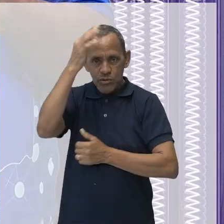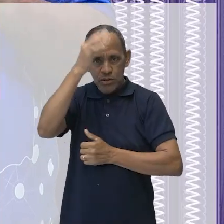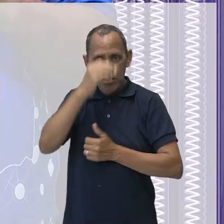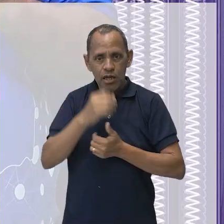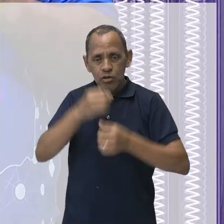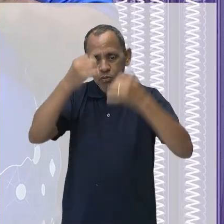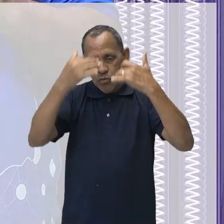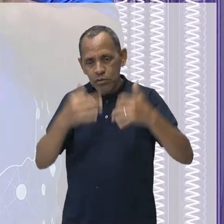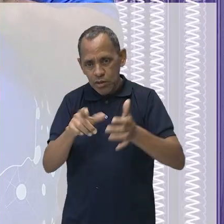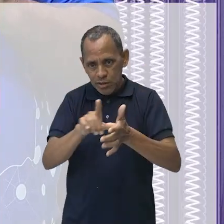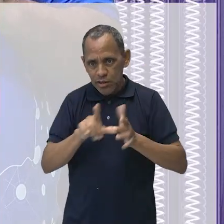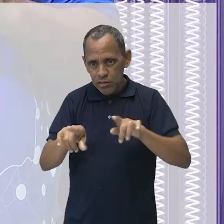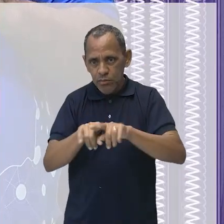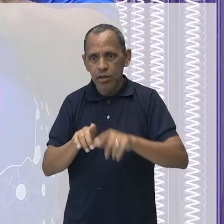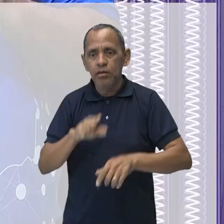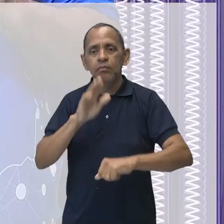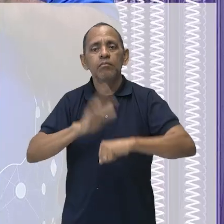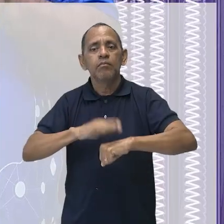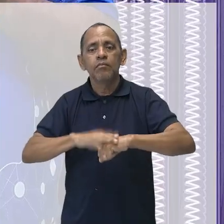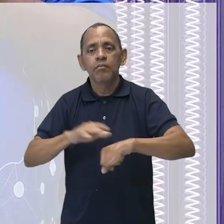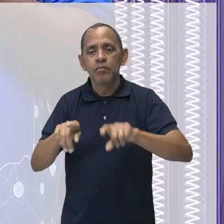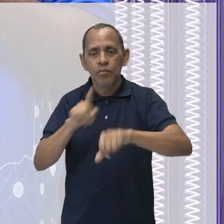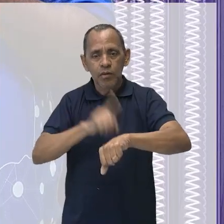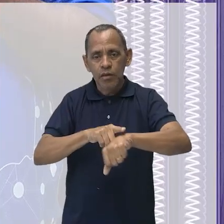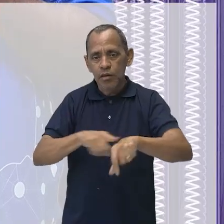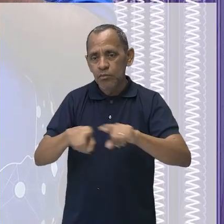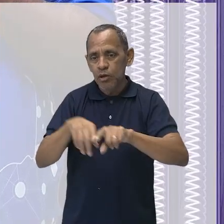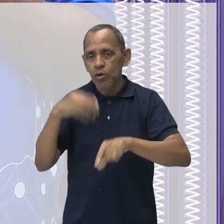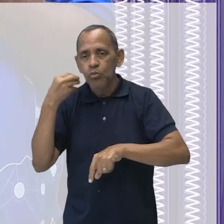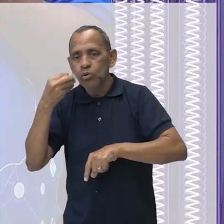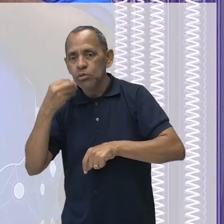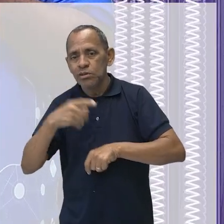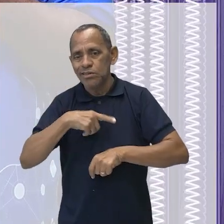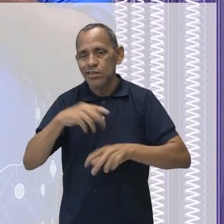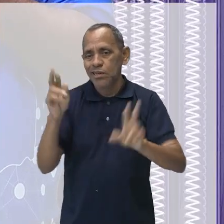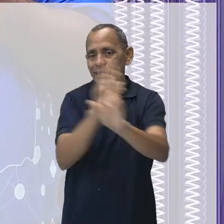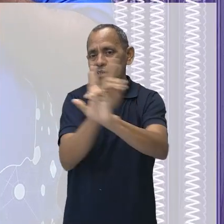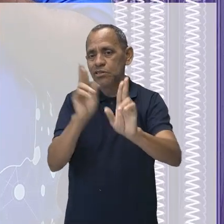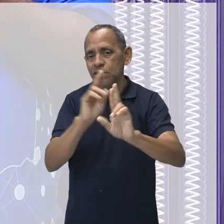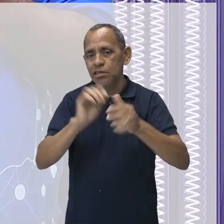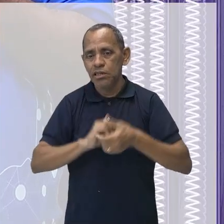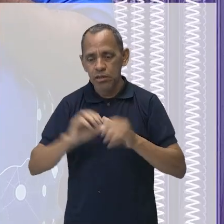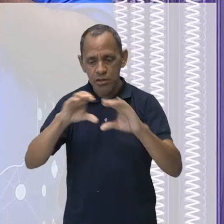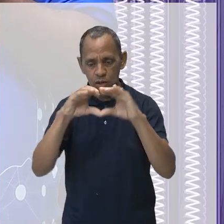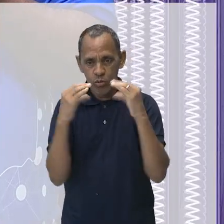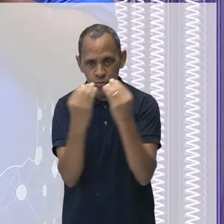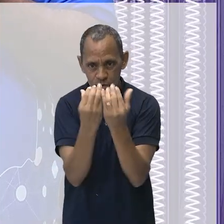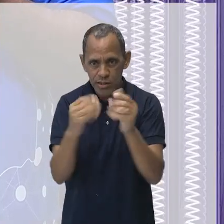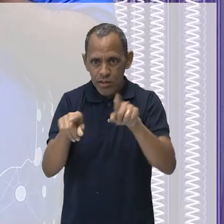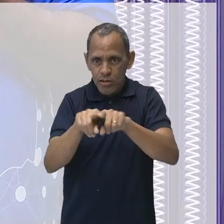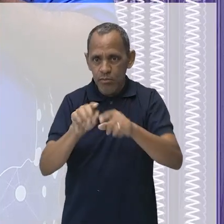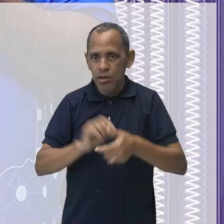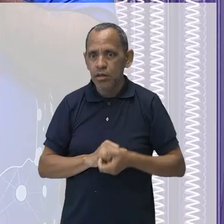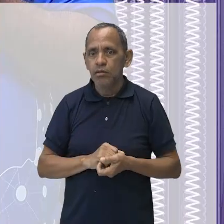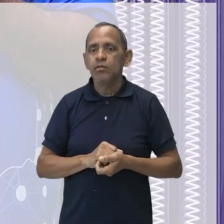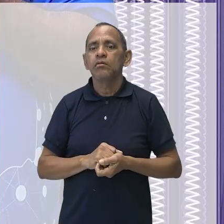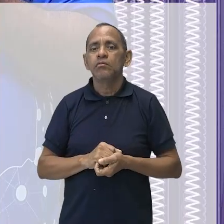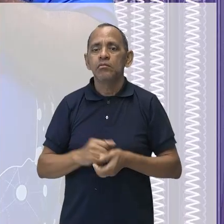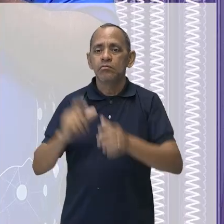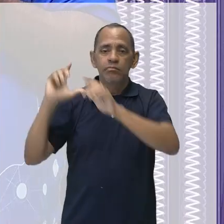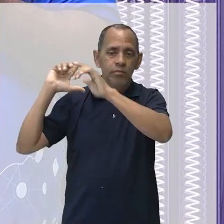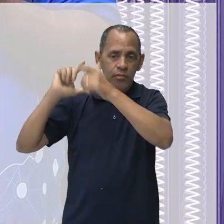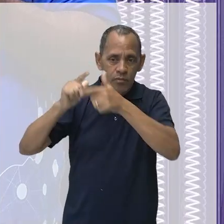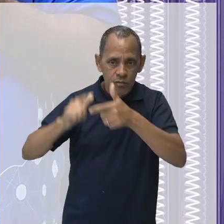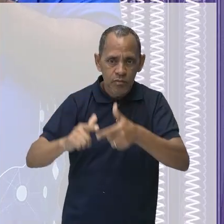colocado, mas ao mesmo tempo uma experiência que tem tudo a ver com as relações da comunidade e as relações